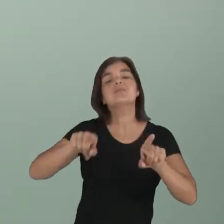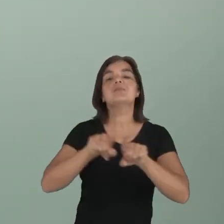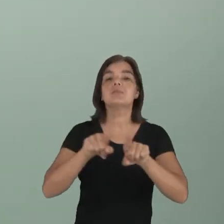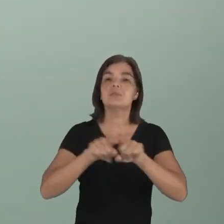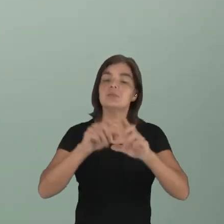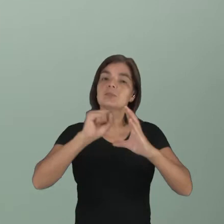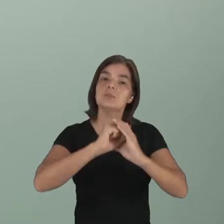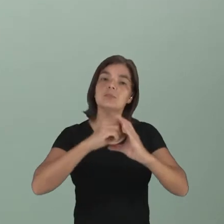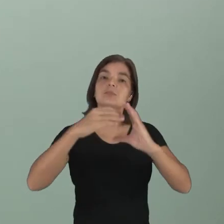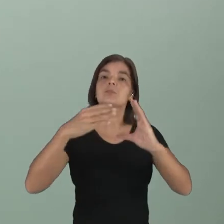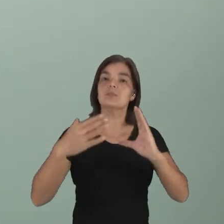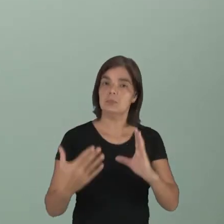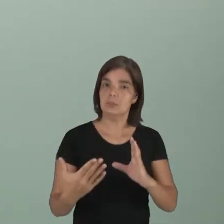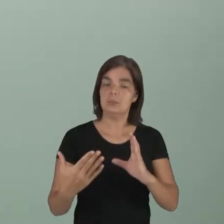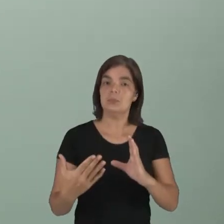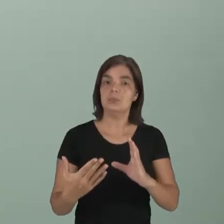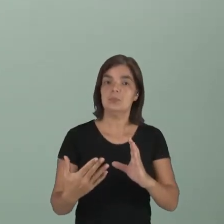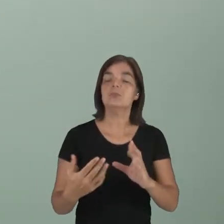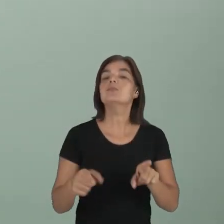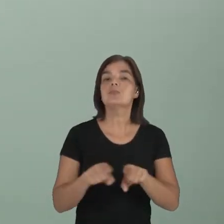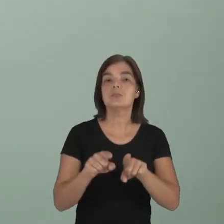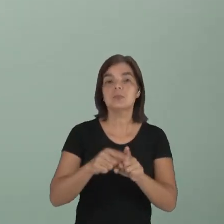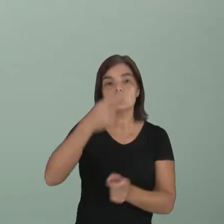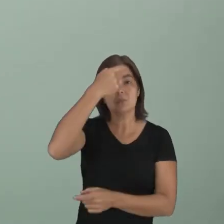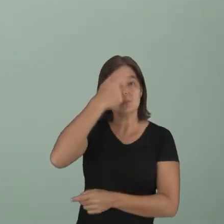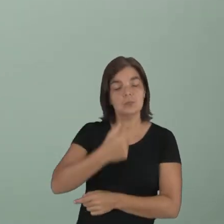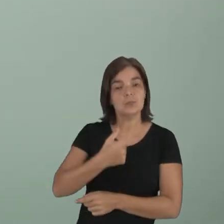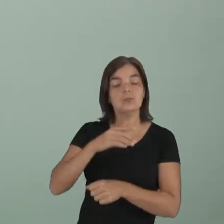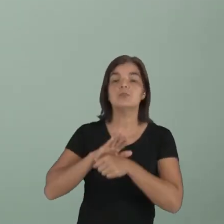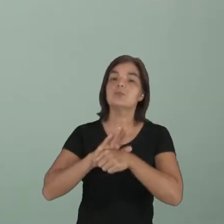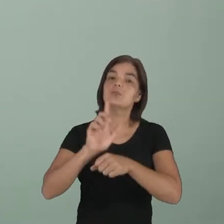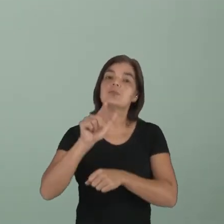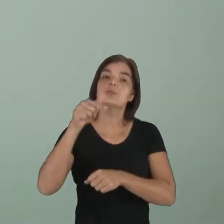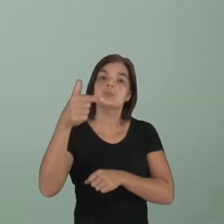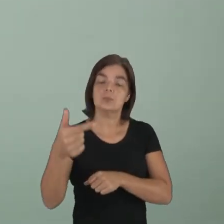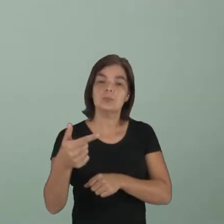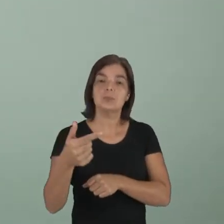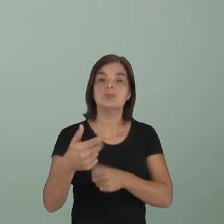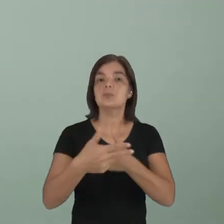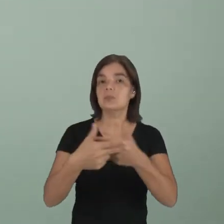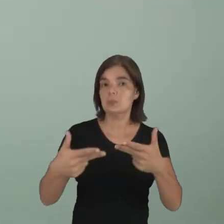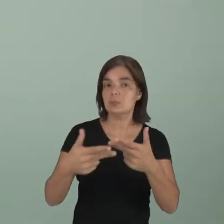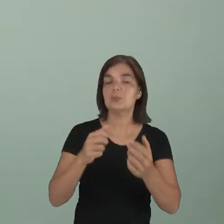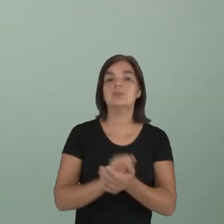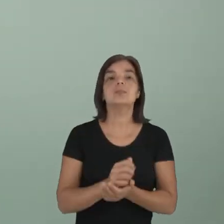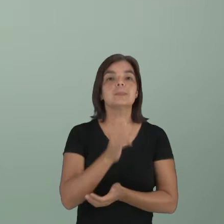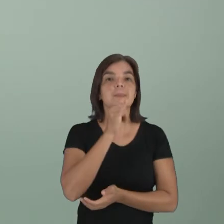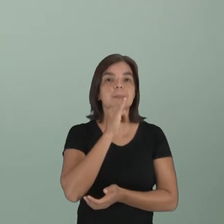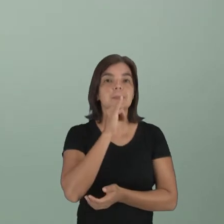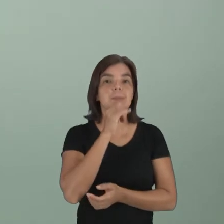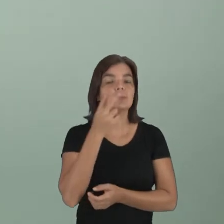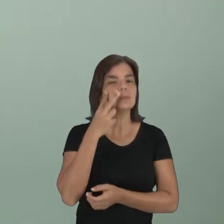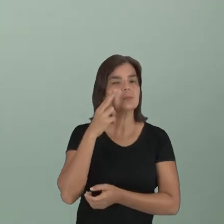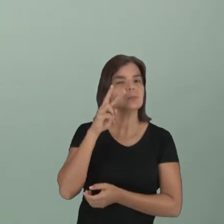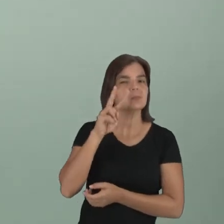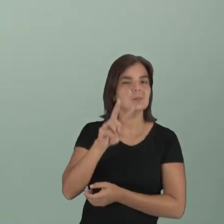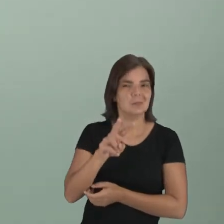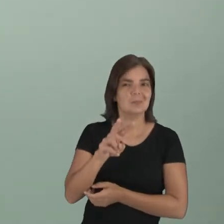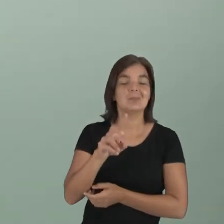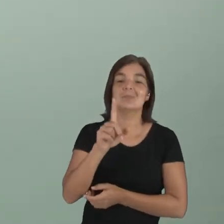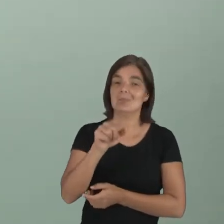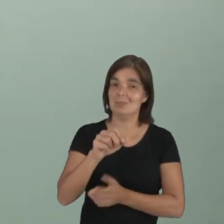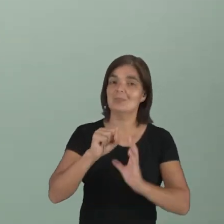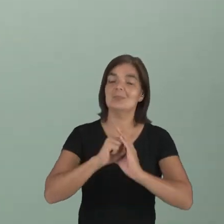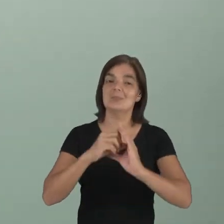quando características humanas são atribuídas a outros seres. No caso, o olhar, que é